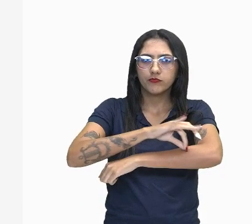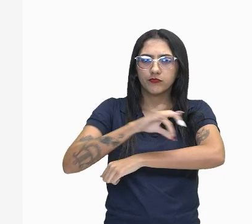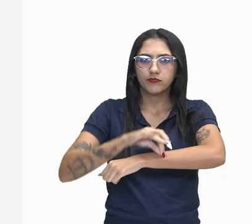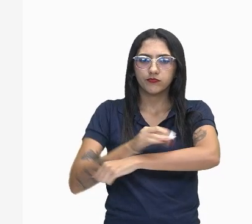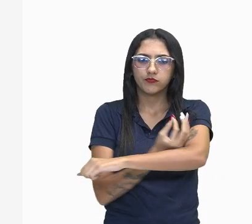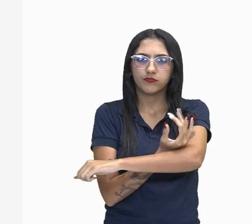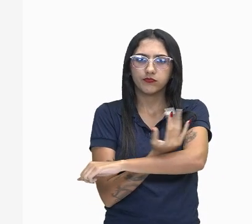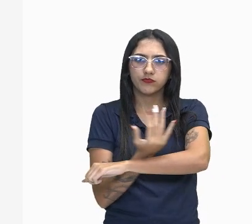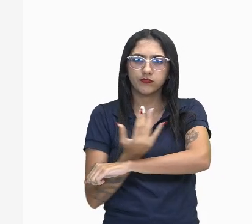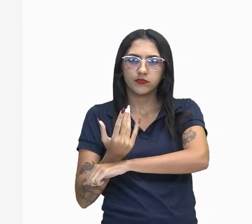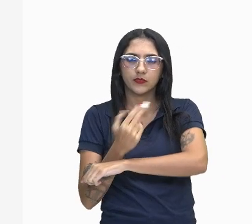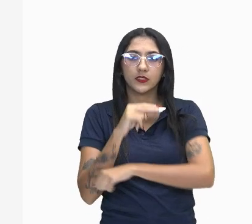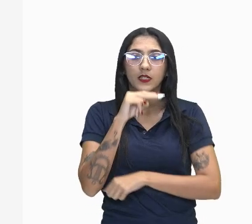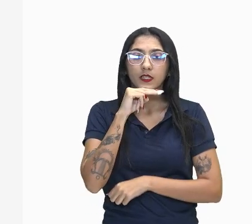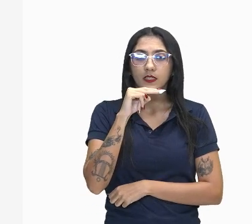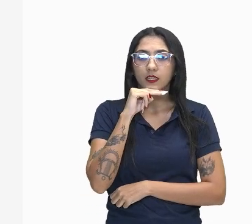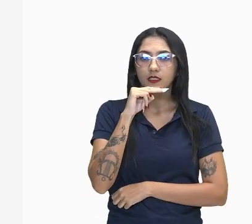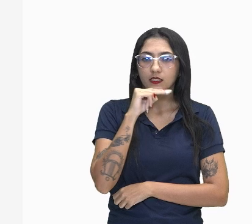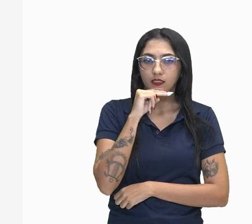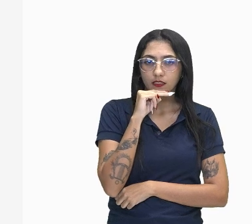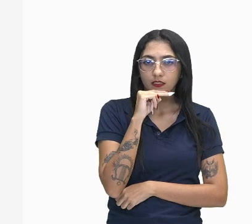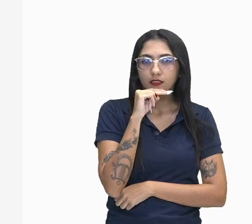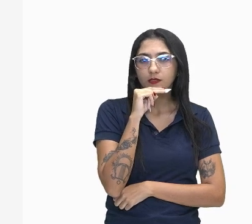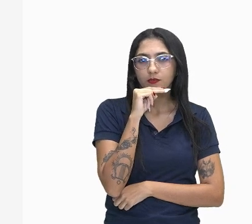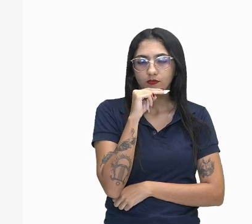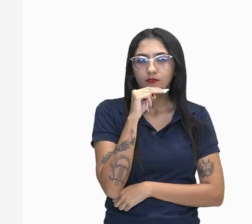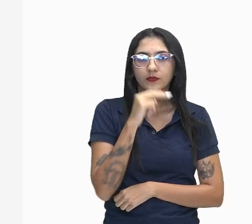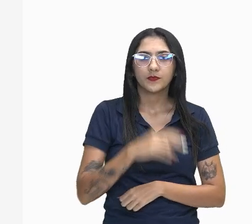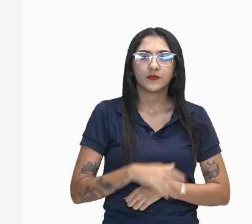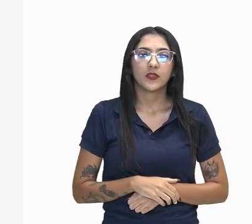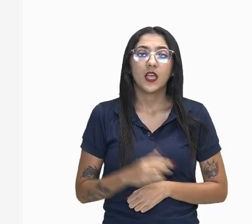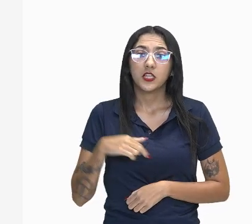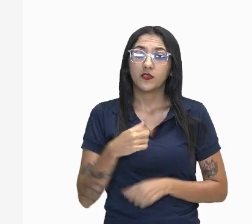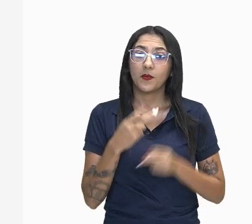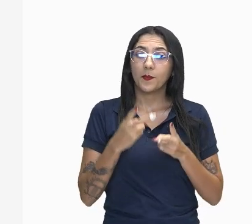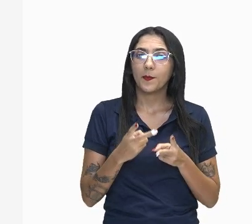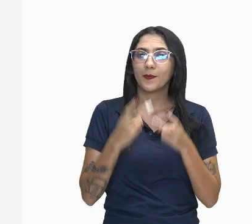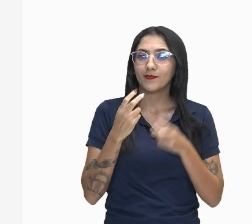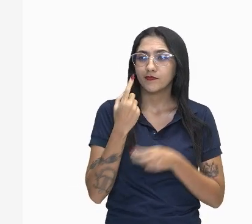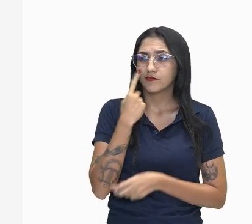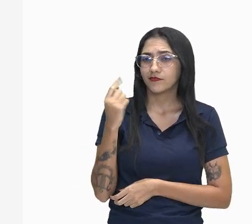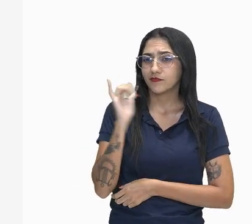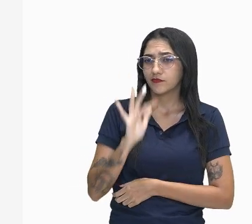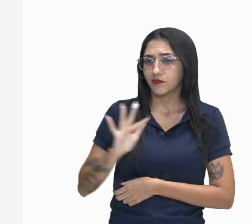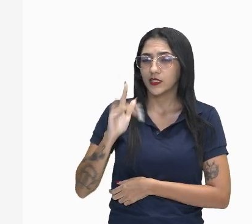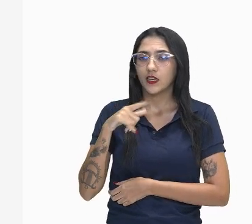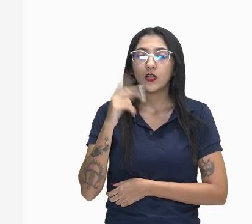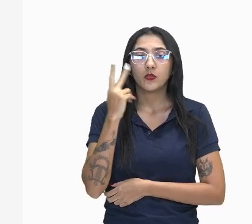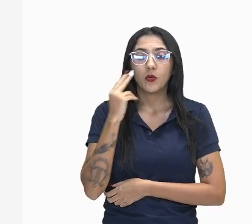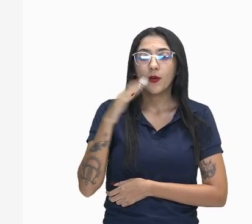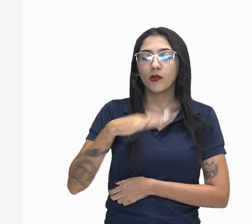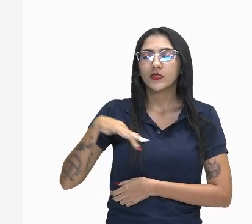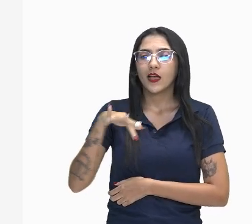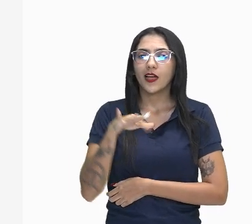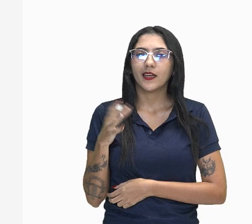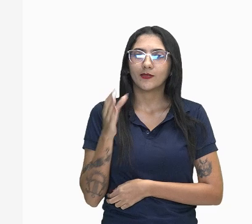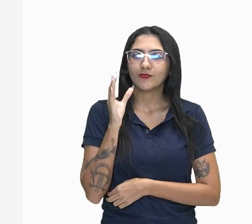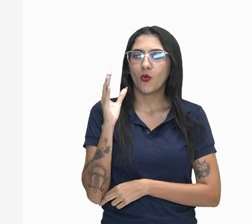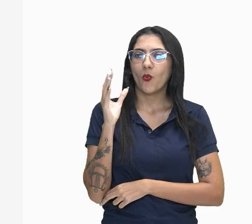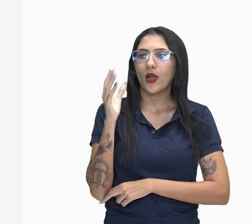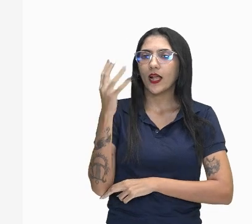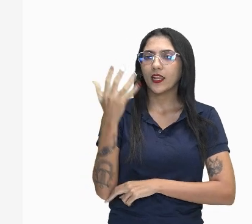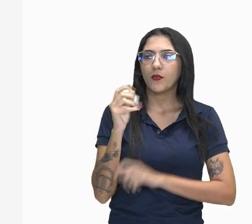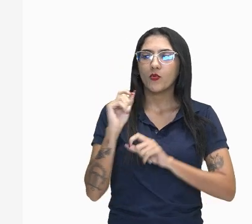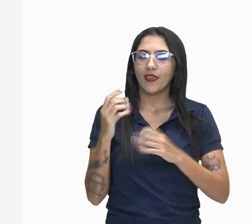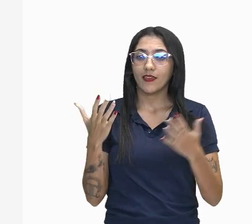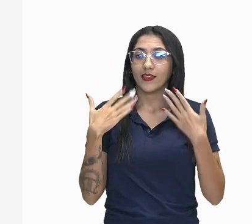da cana-de-açúcar, né? A gente vai observar que vão ser mais comuns em climas quentes e a gente